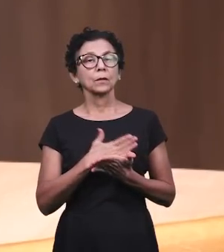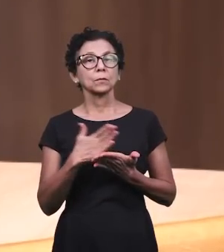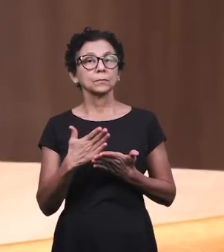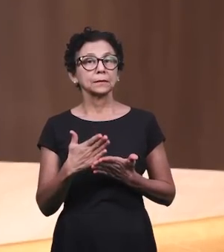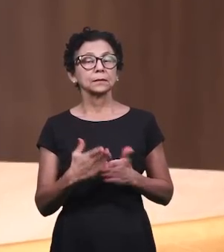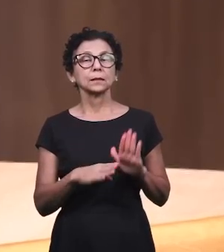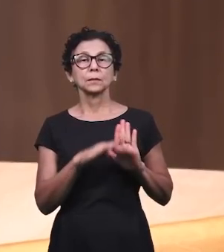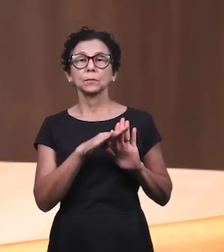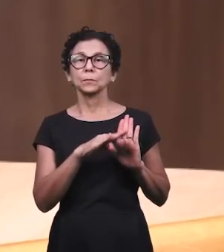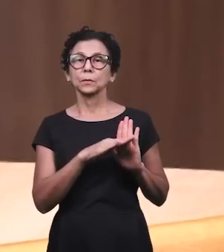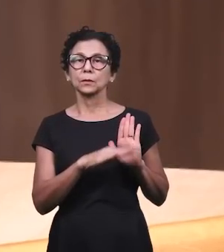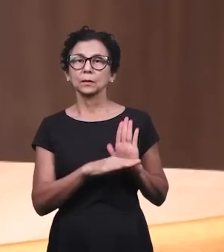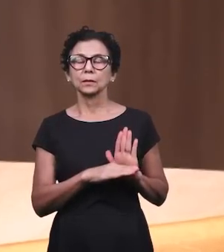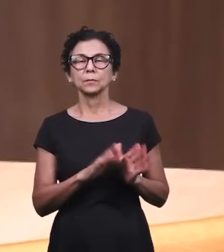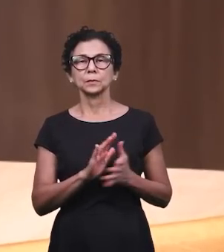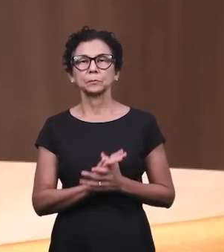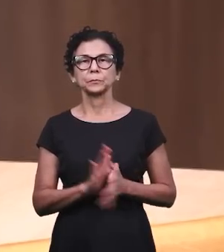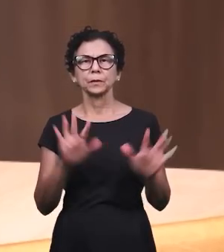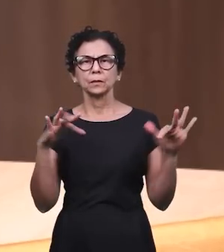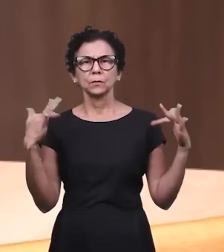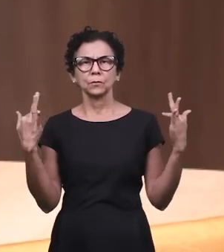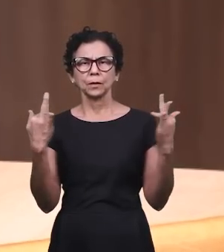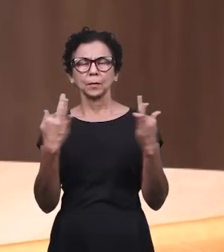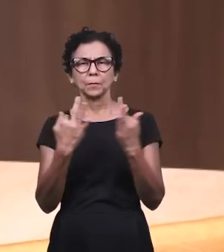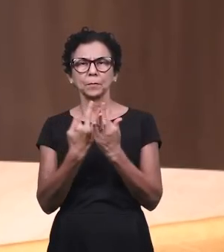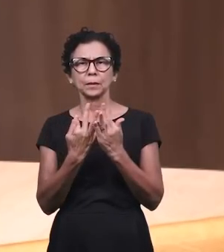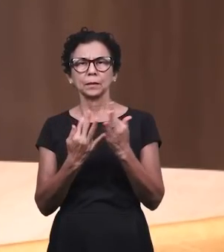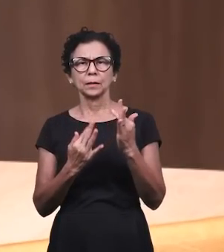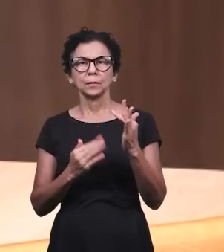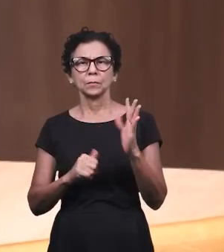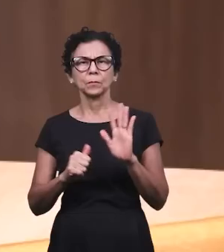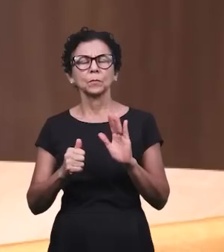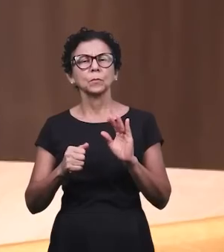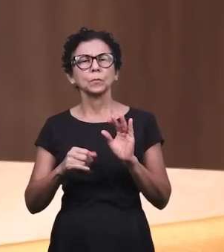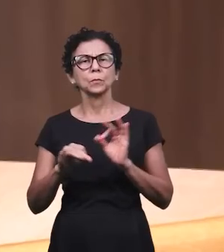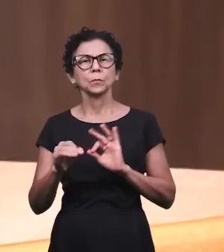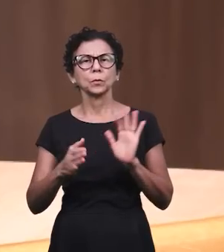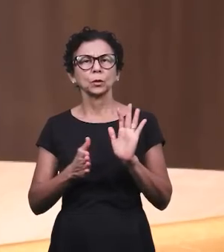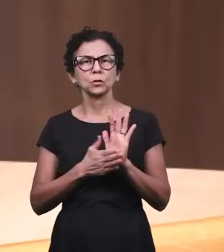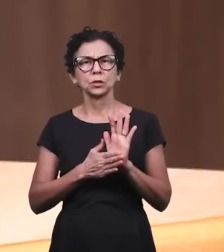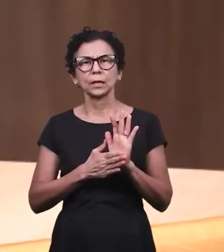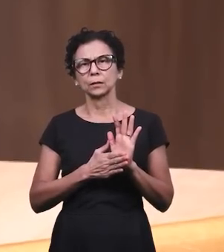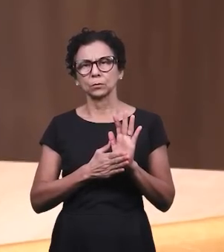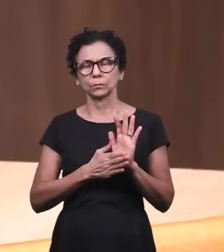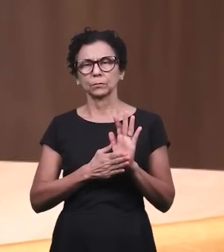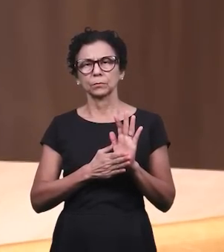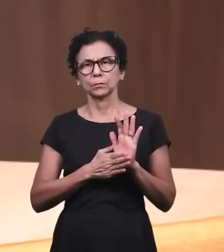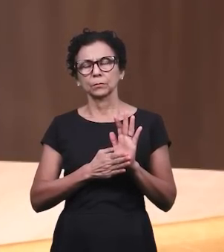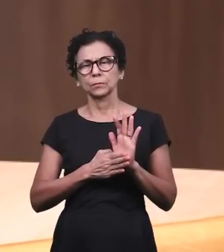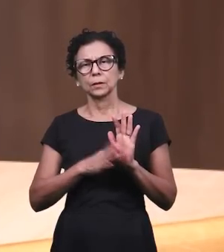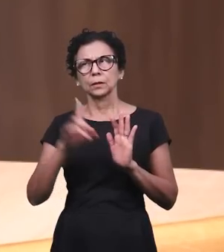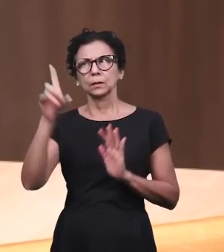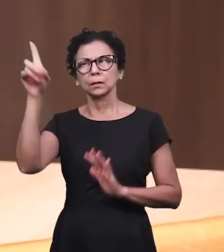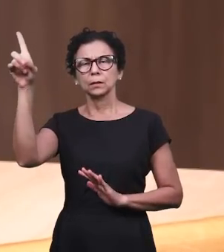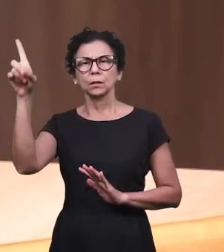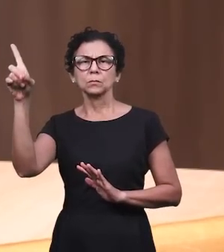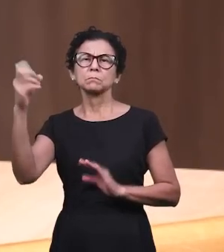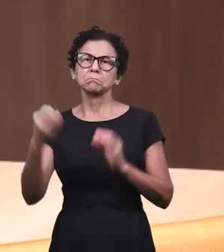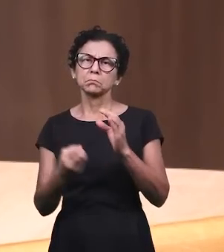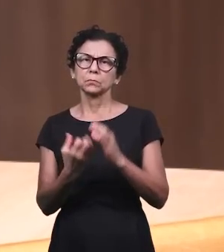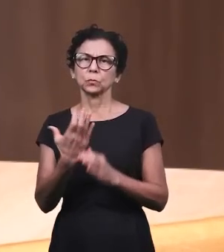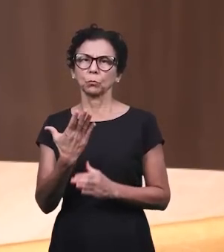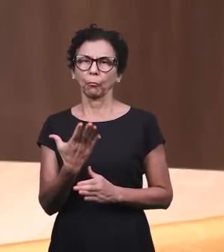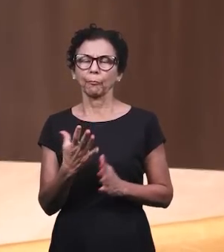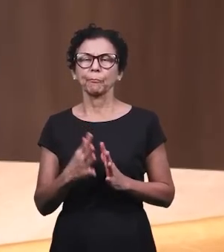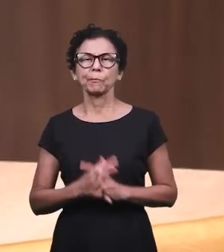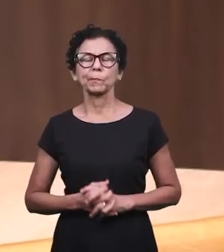ao programa Família, Projeto de Deus. O nosso tema hoje é a filha de Jairo.